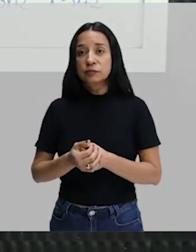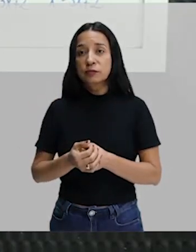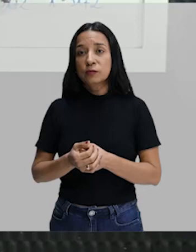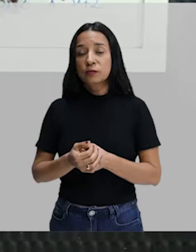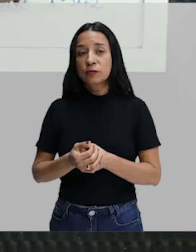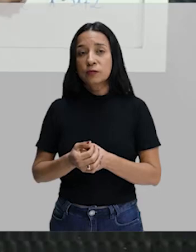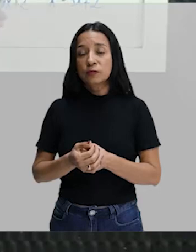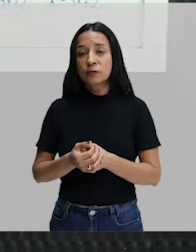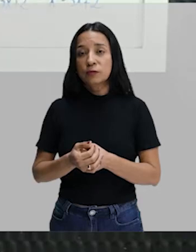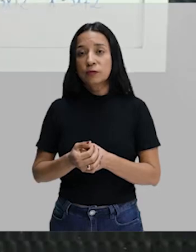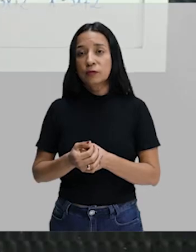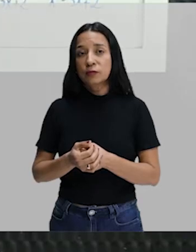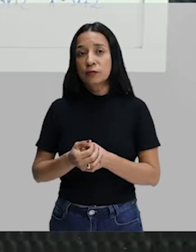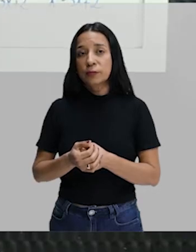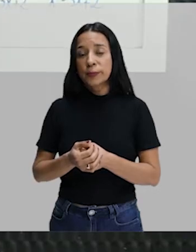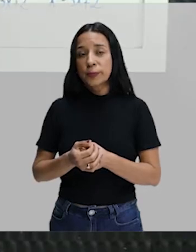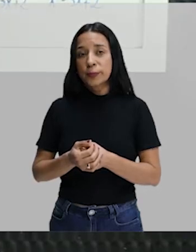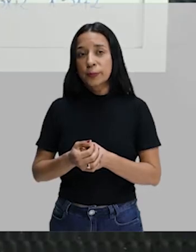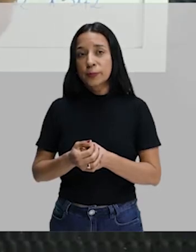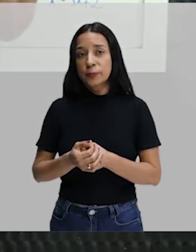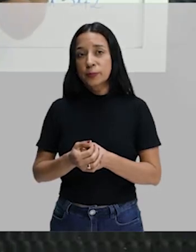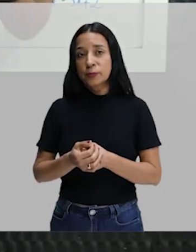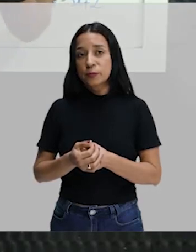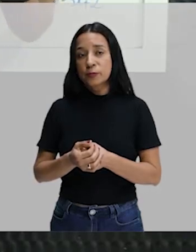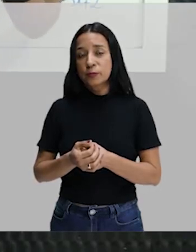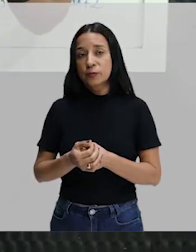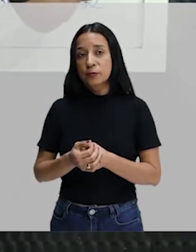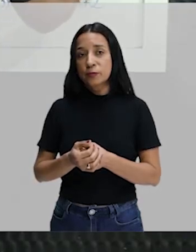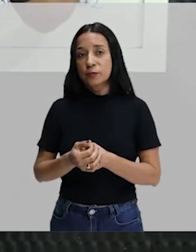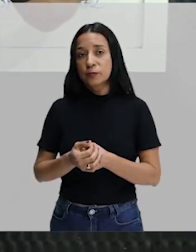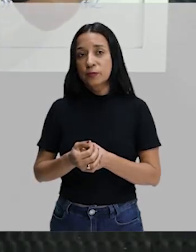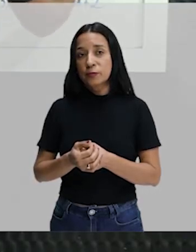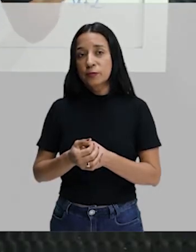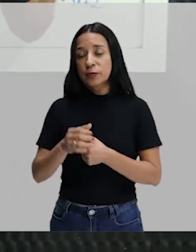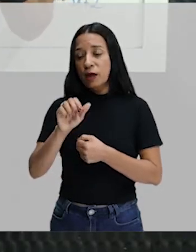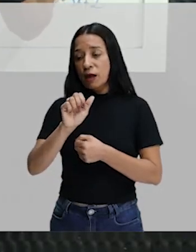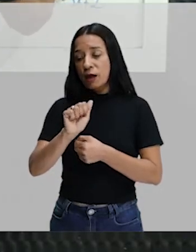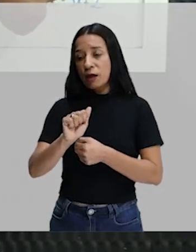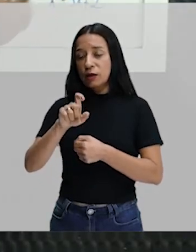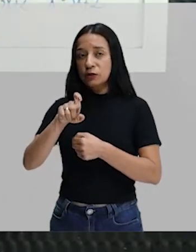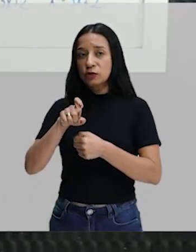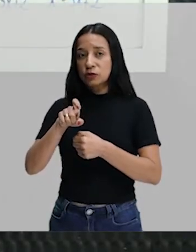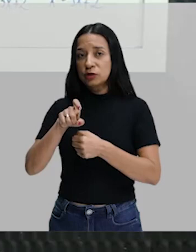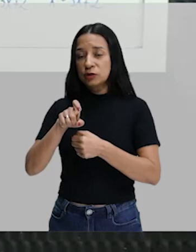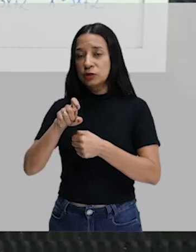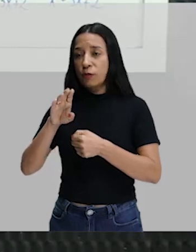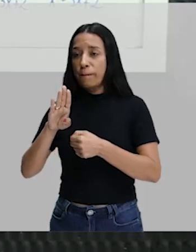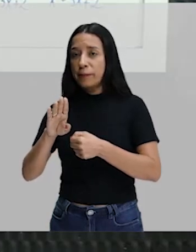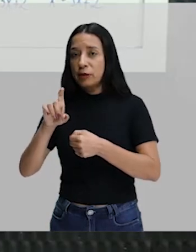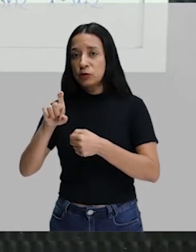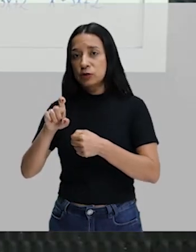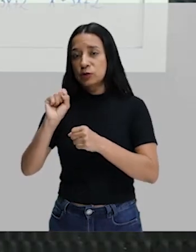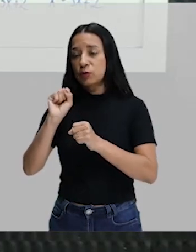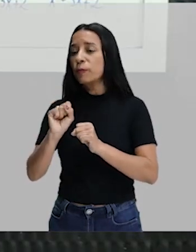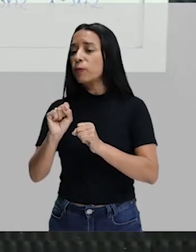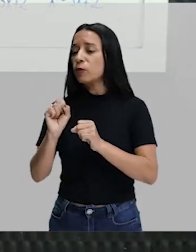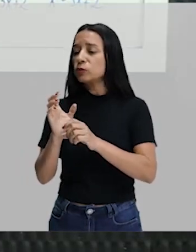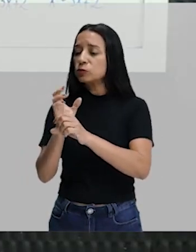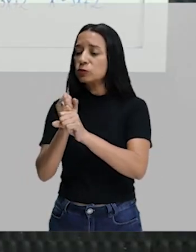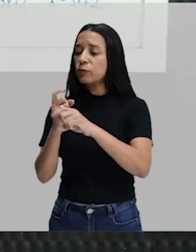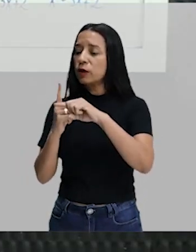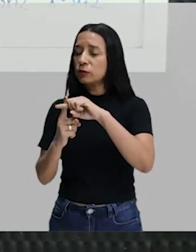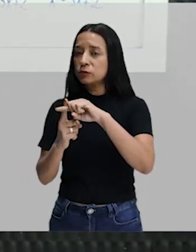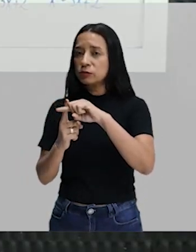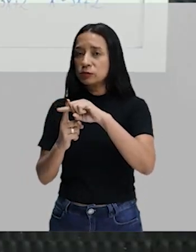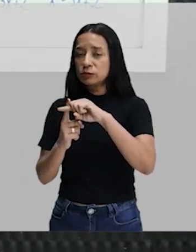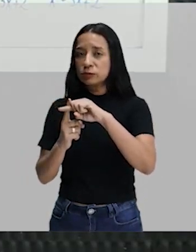termo aqui, ax, com o termo bx, eles podem ser somados. Somando os coeficientes e